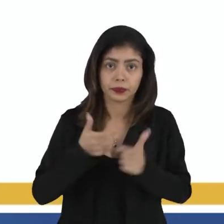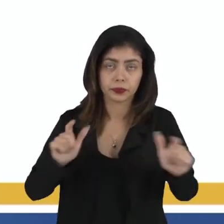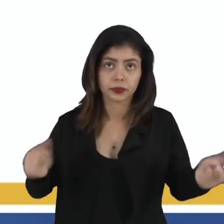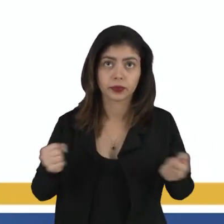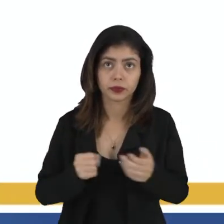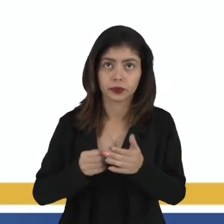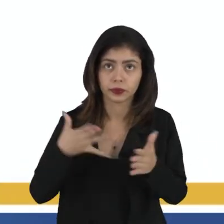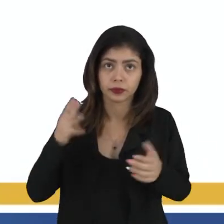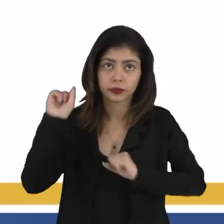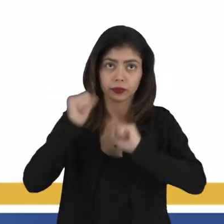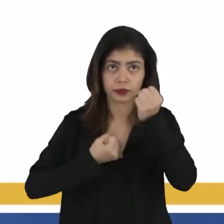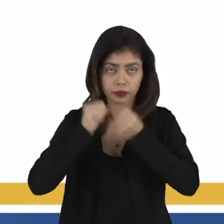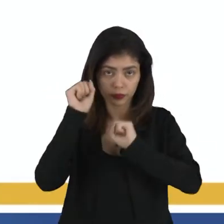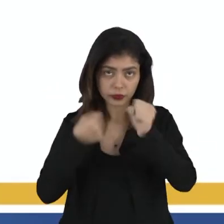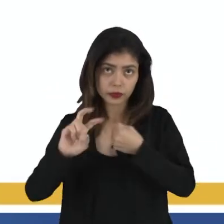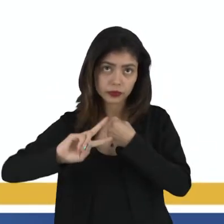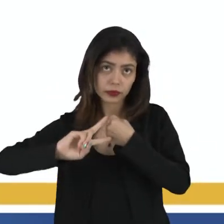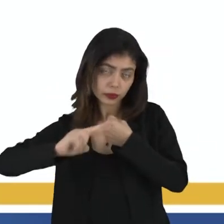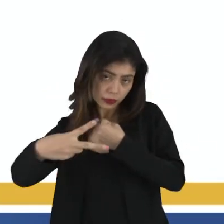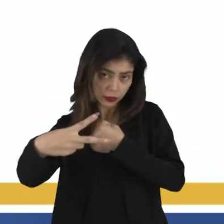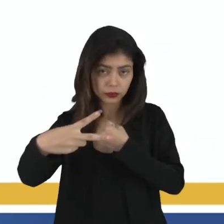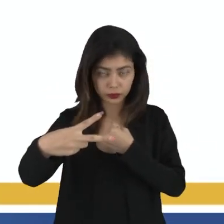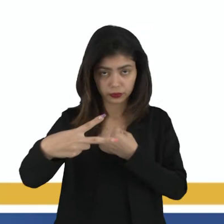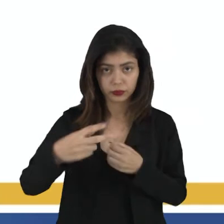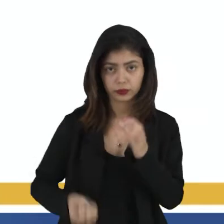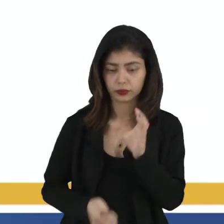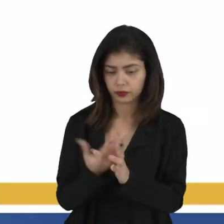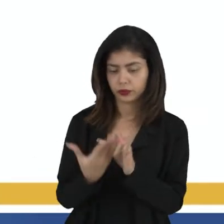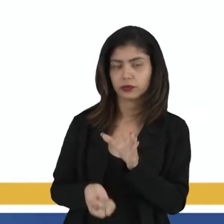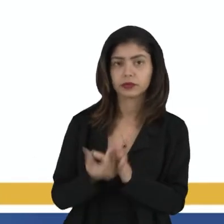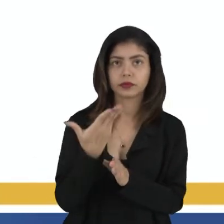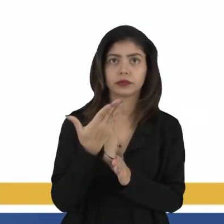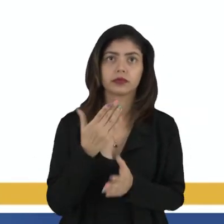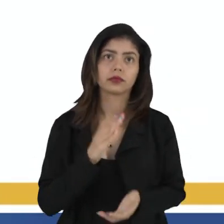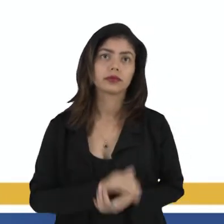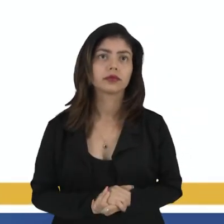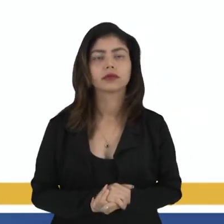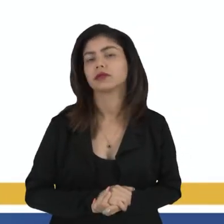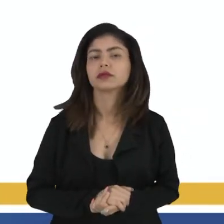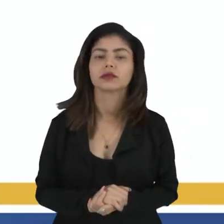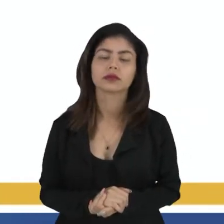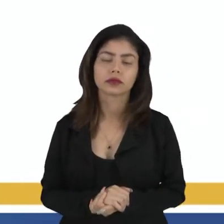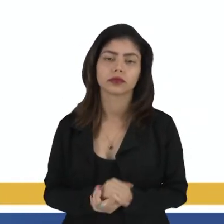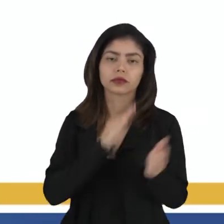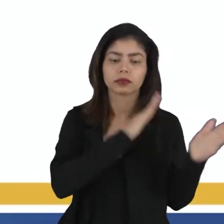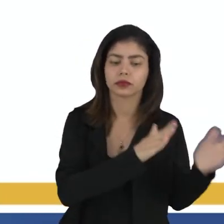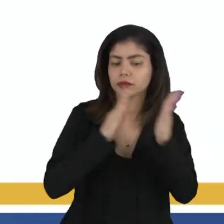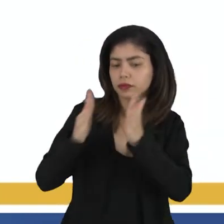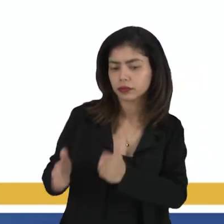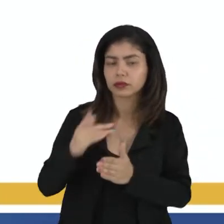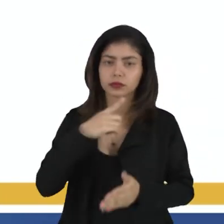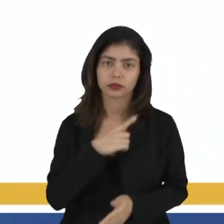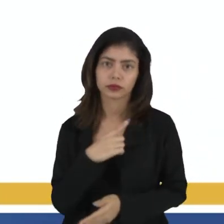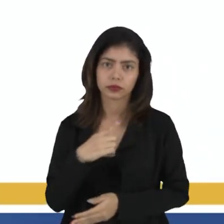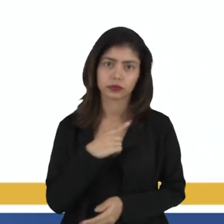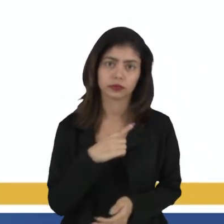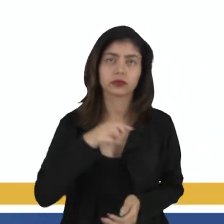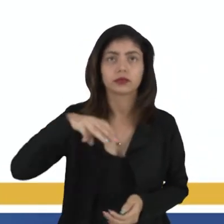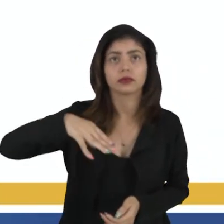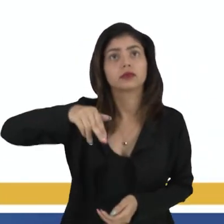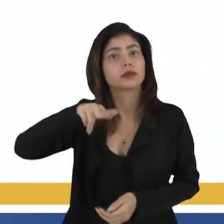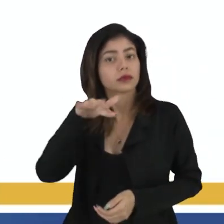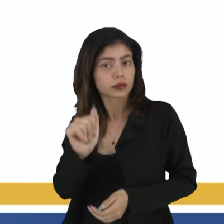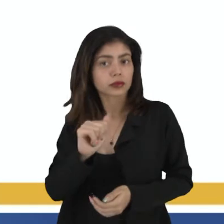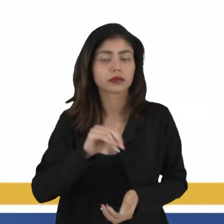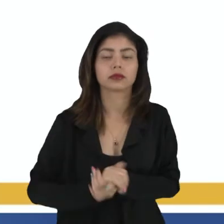aumento significativo de indústrias e, obviamente, o aumento da produção. A partir do momento que eu tenho uma máquina,